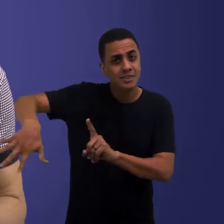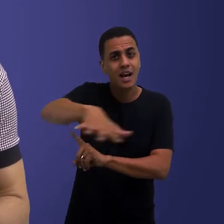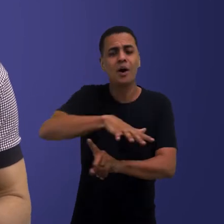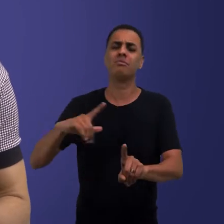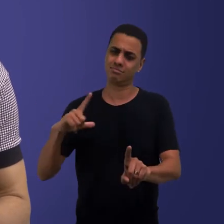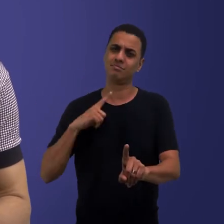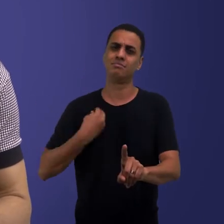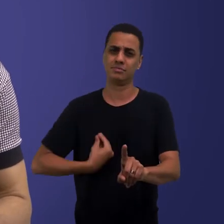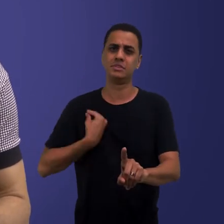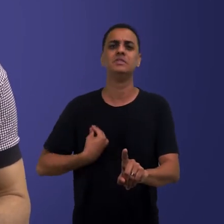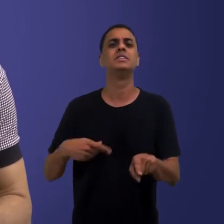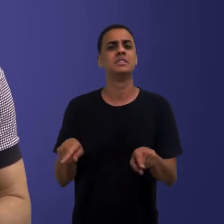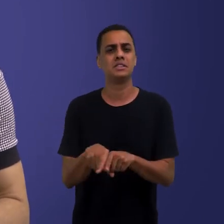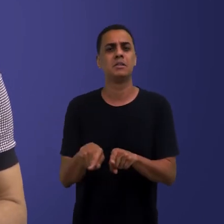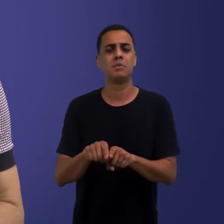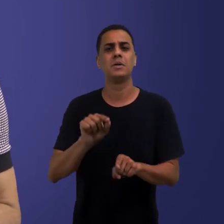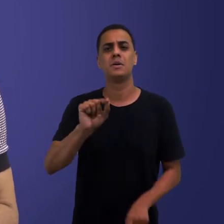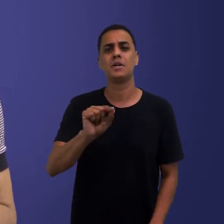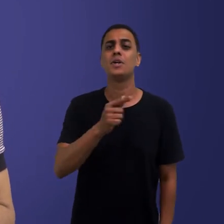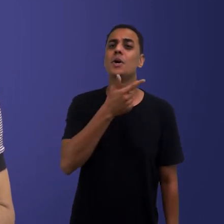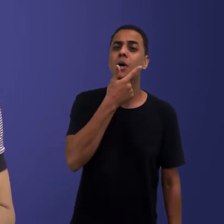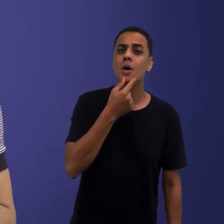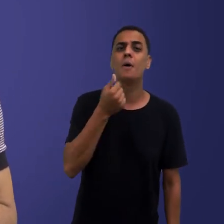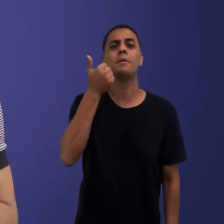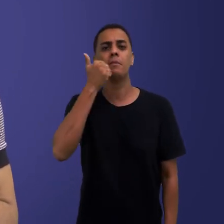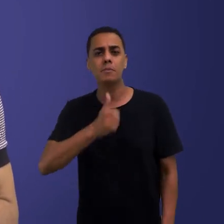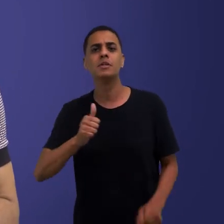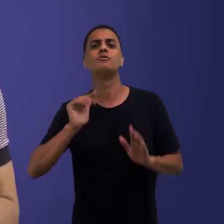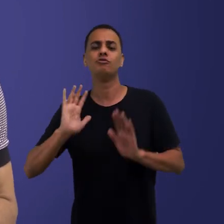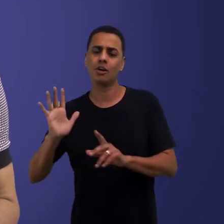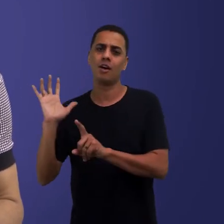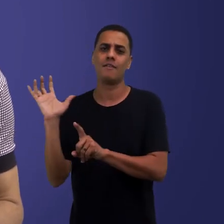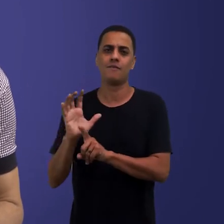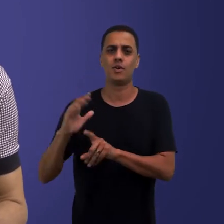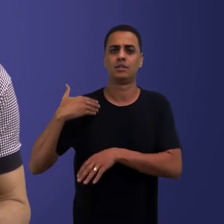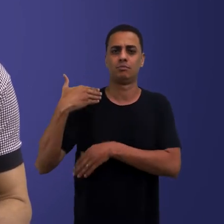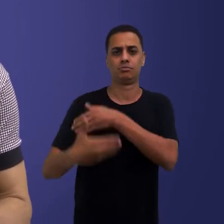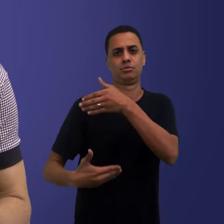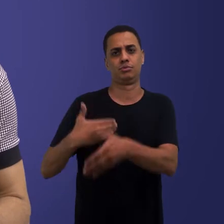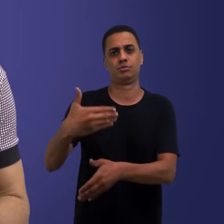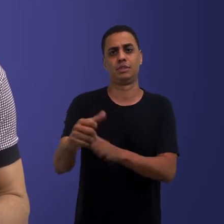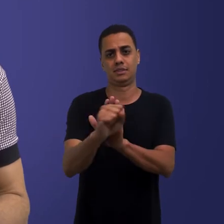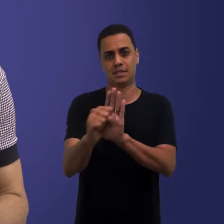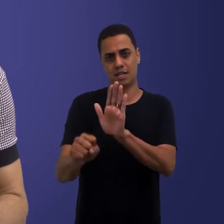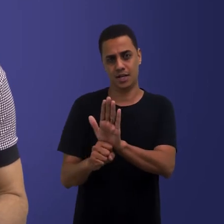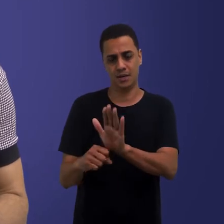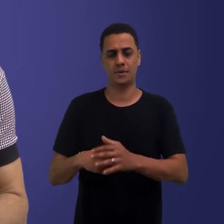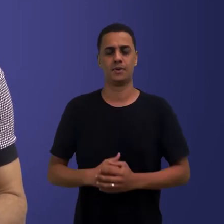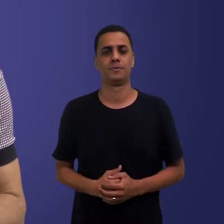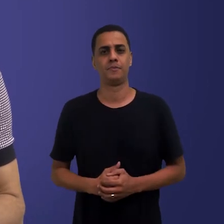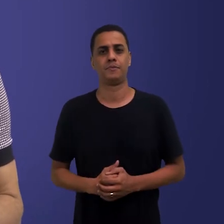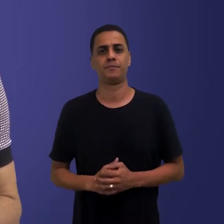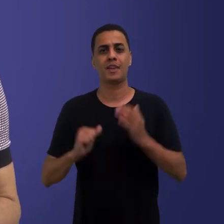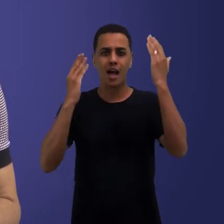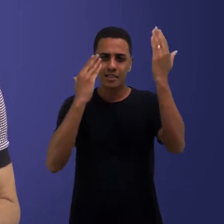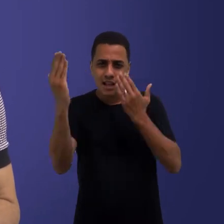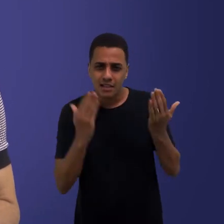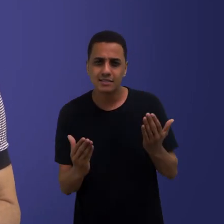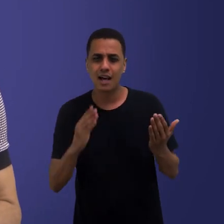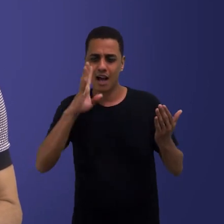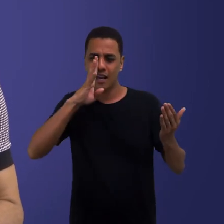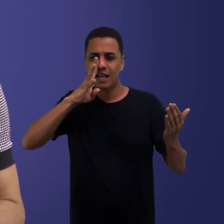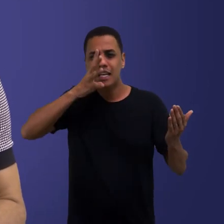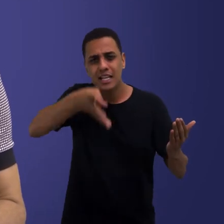tal, historicamente e socialmente localizada, em que homens e mulheres têm contribuído ao longo dos